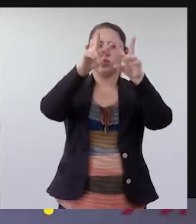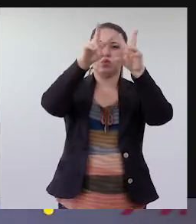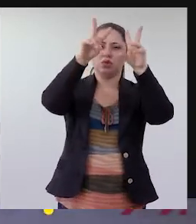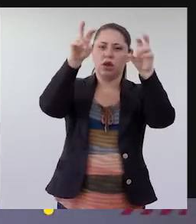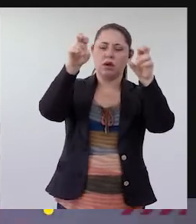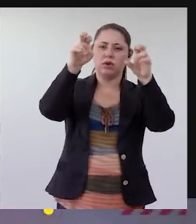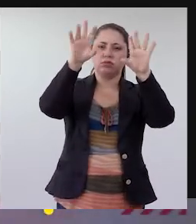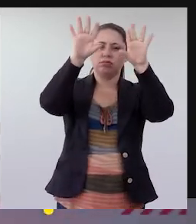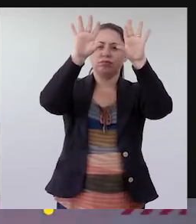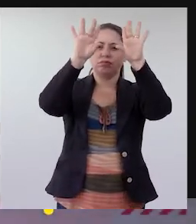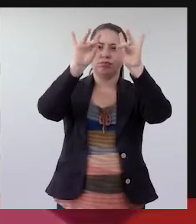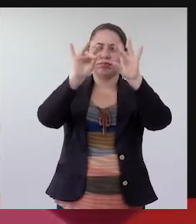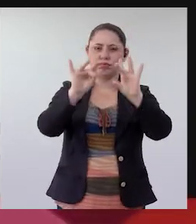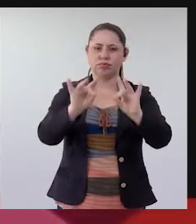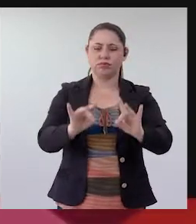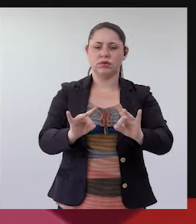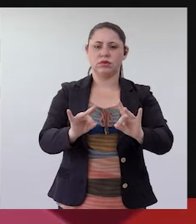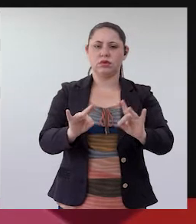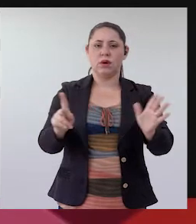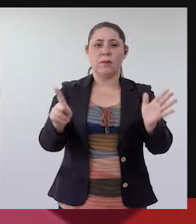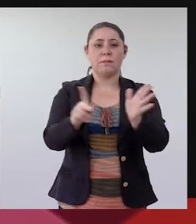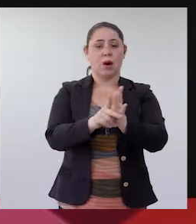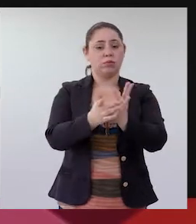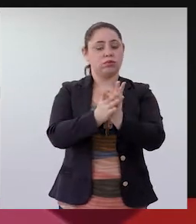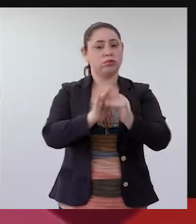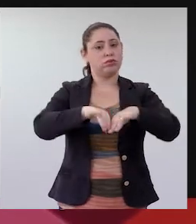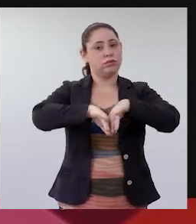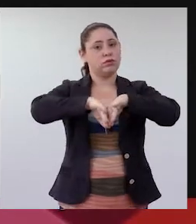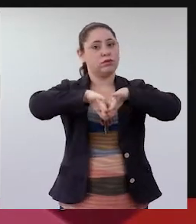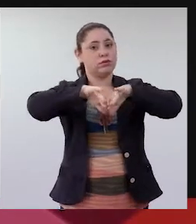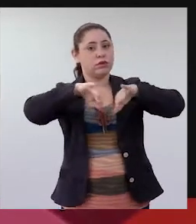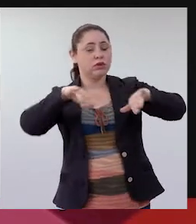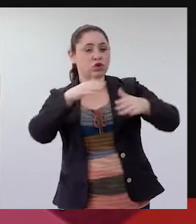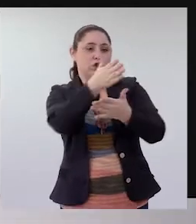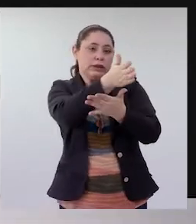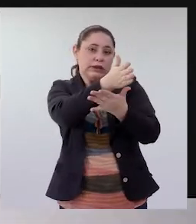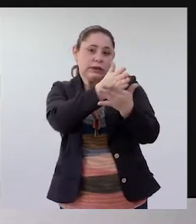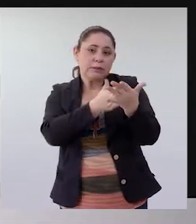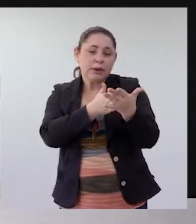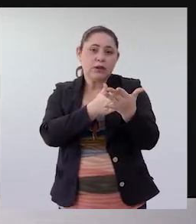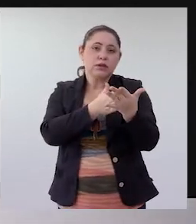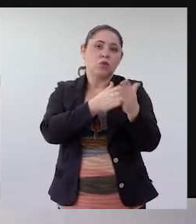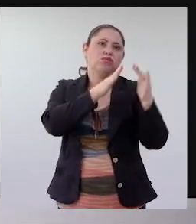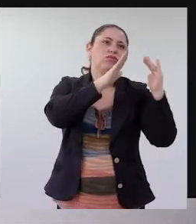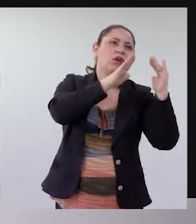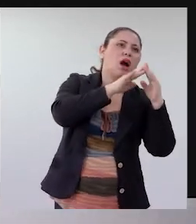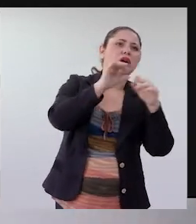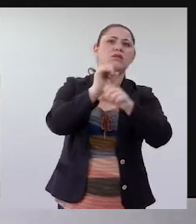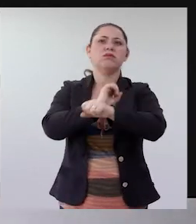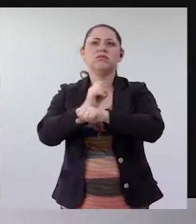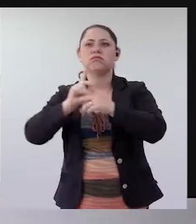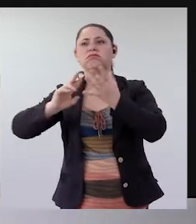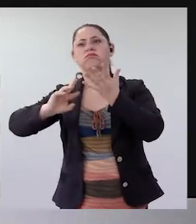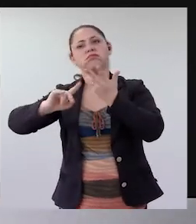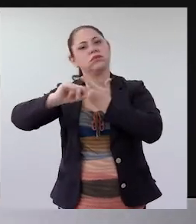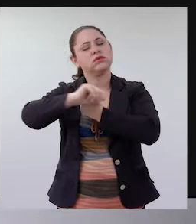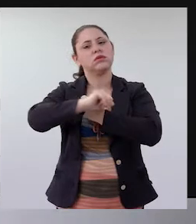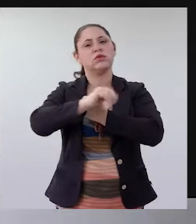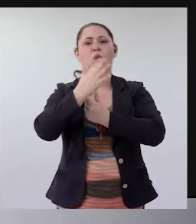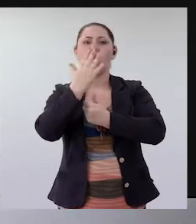às questões relacionadas a esse divórcio. A partilha de bens, né,